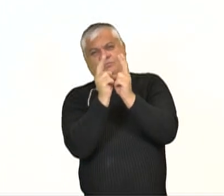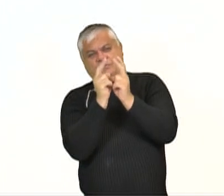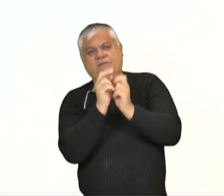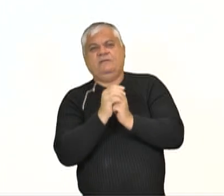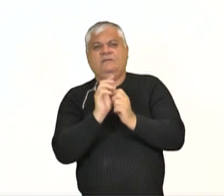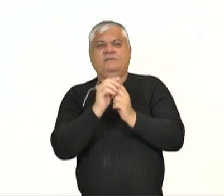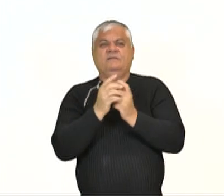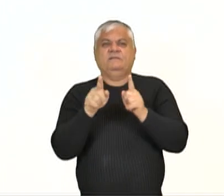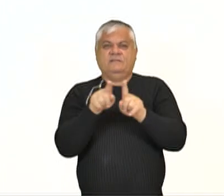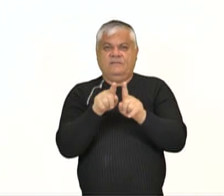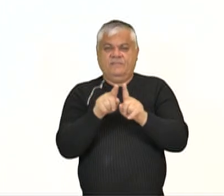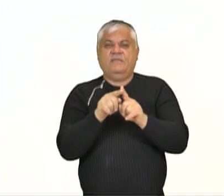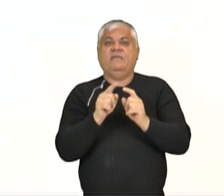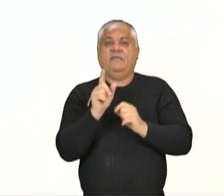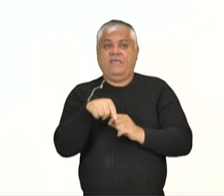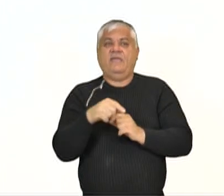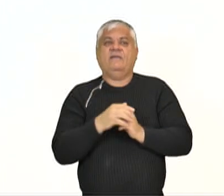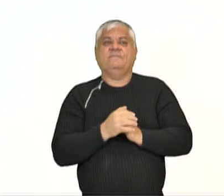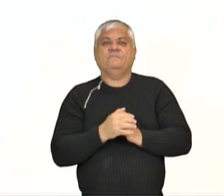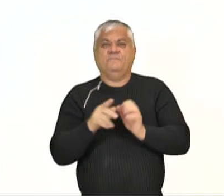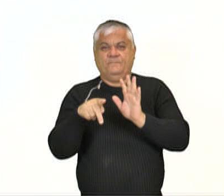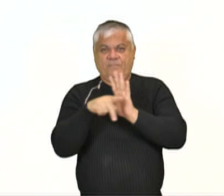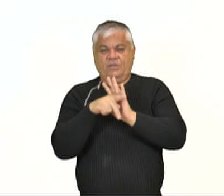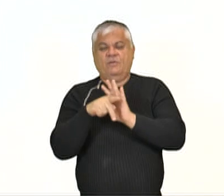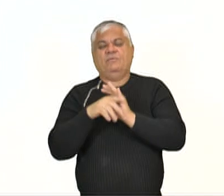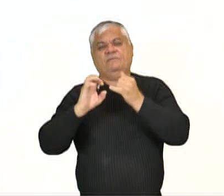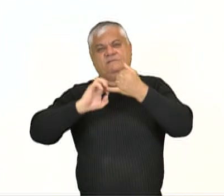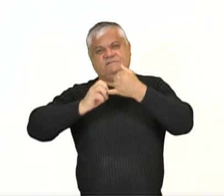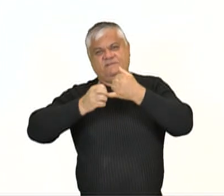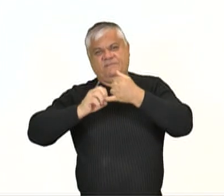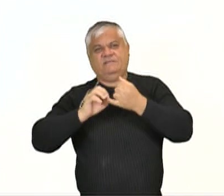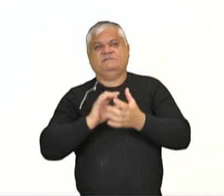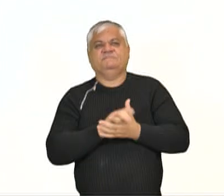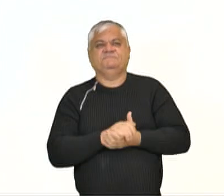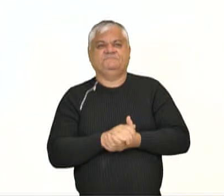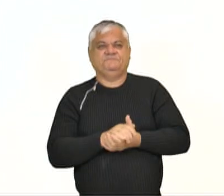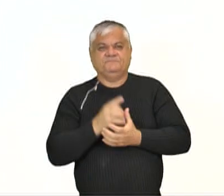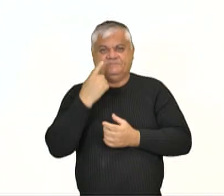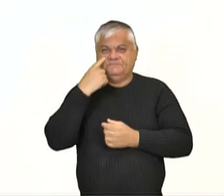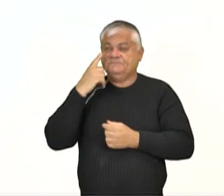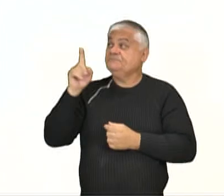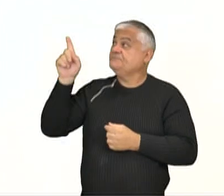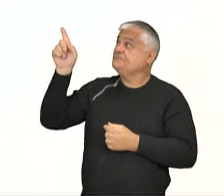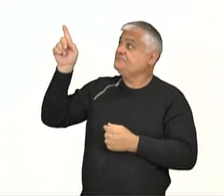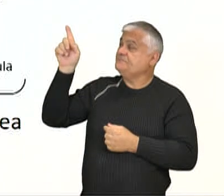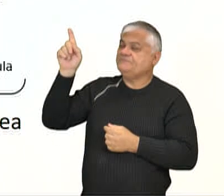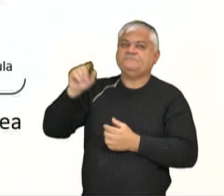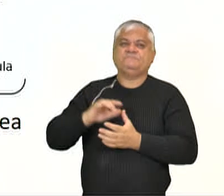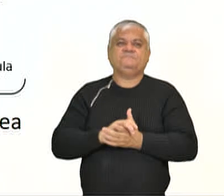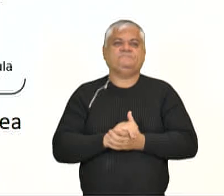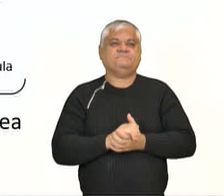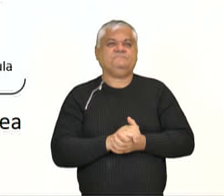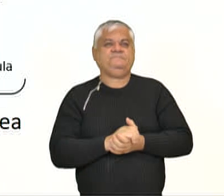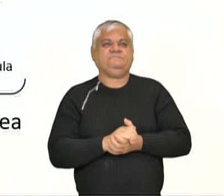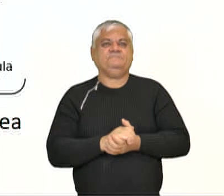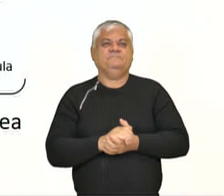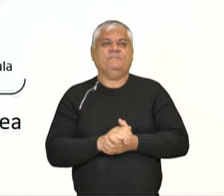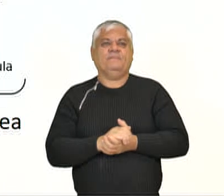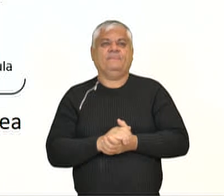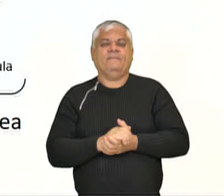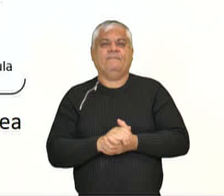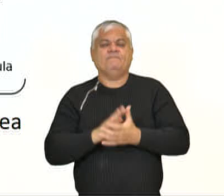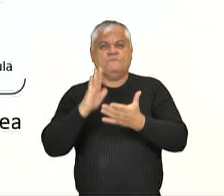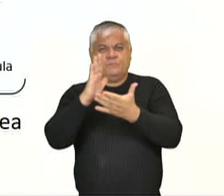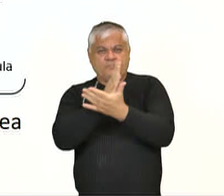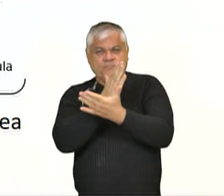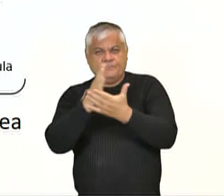né? São as folhas embrionárias que a gente observa aqui então, junto aqui do embrião. Muito bem.